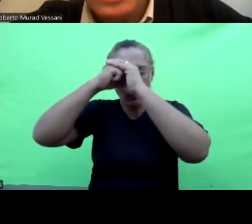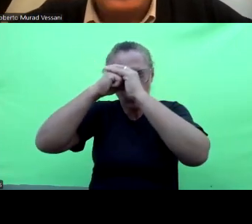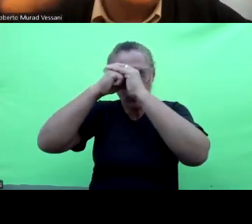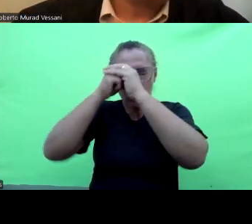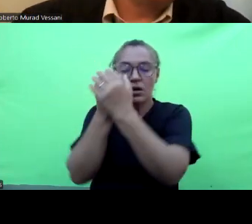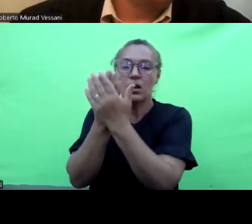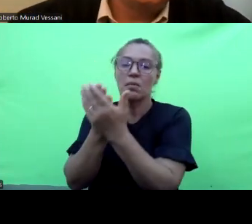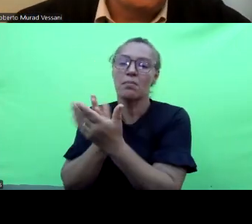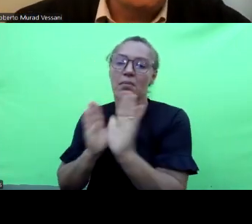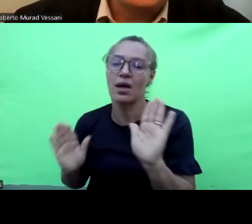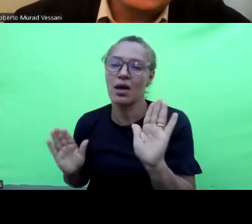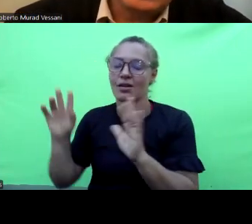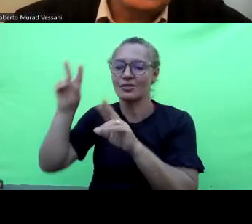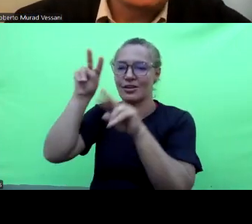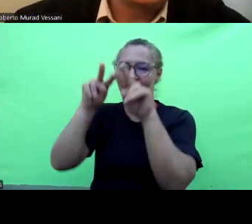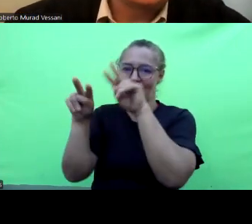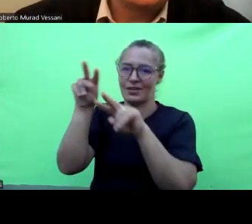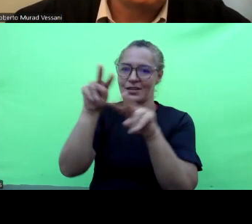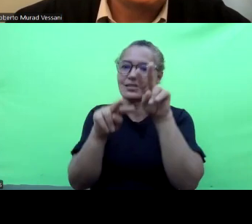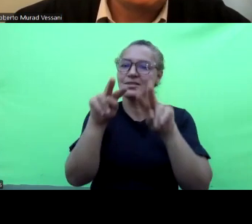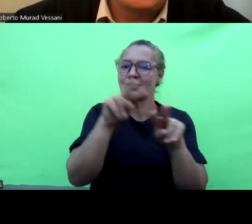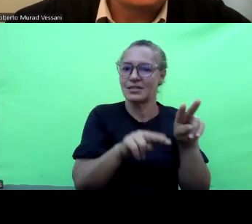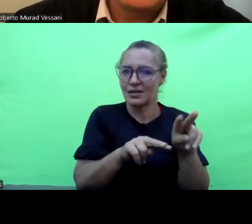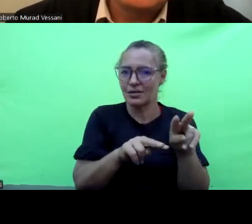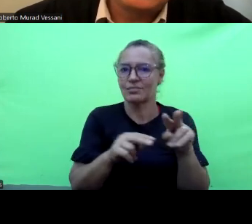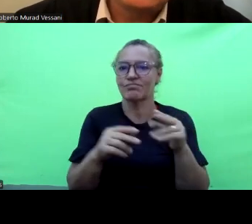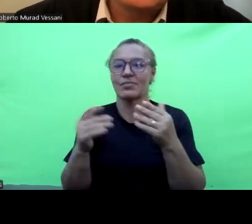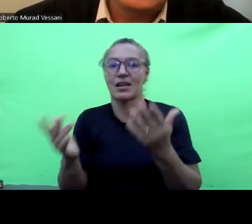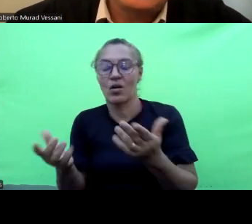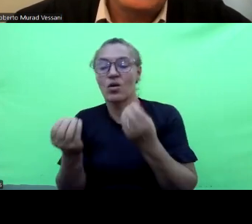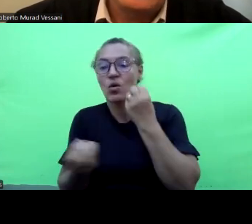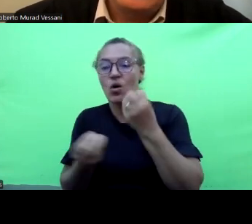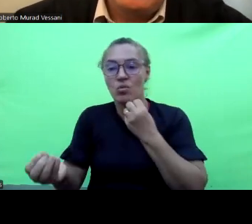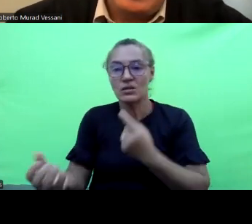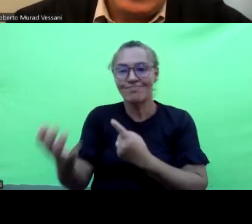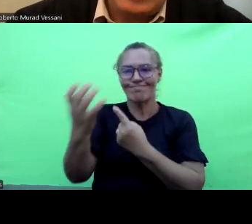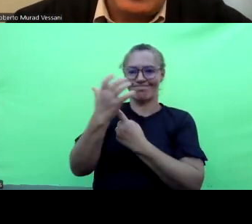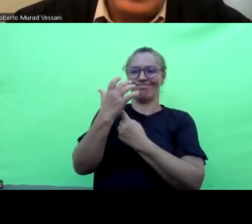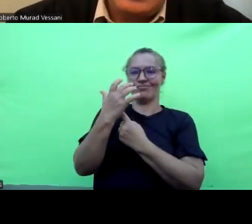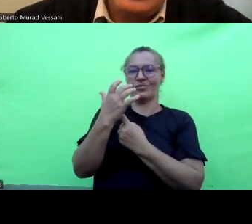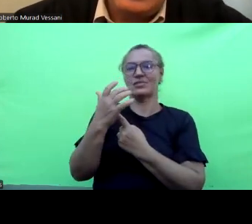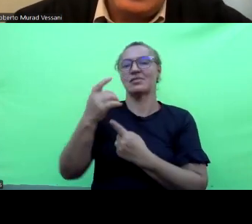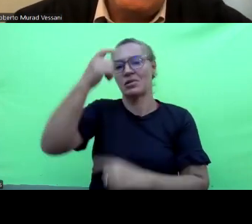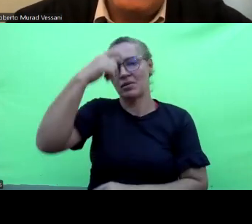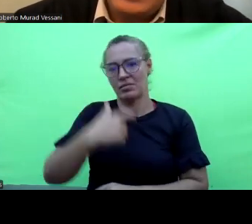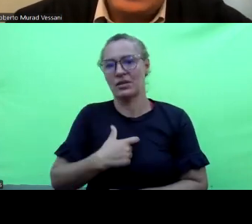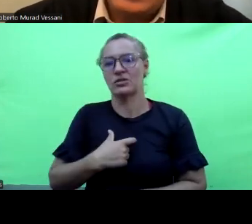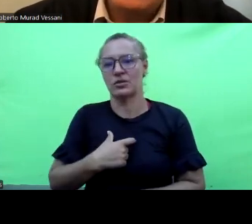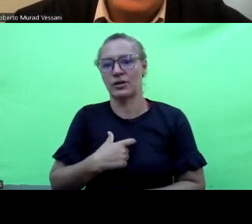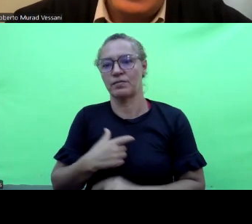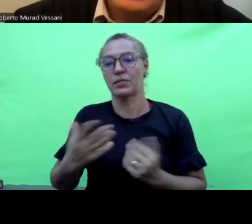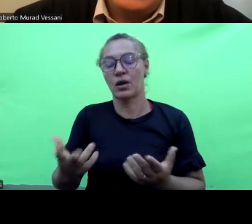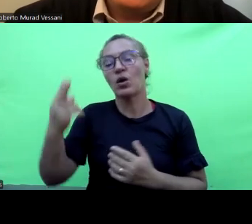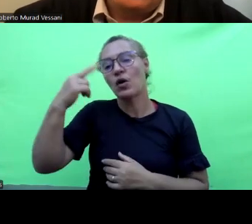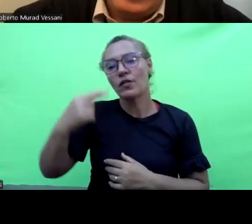O quanto isso, qual o risco disso acontecer e o quanto impactante isso seria para a pessoa. E eu vejo, a